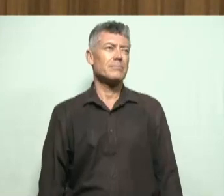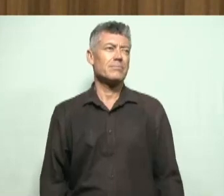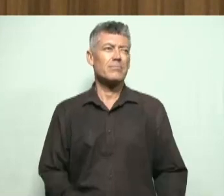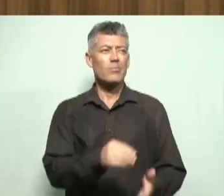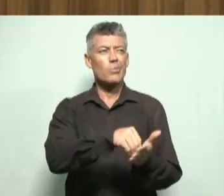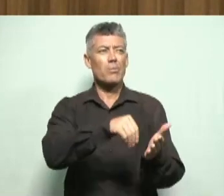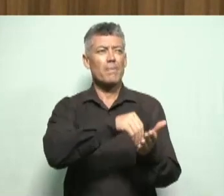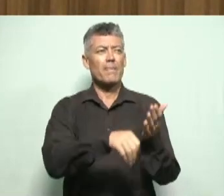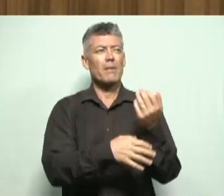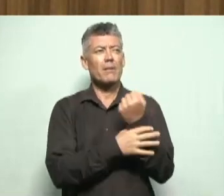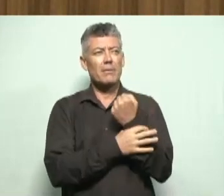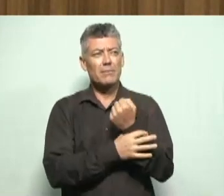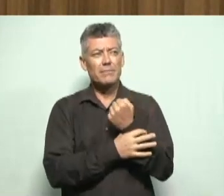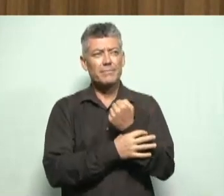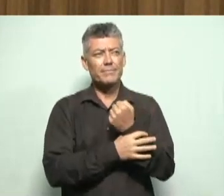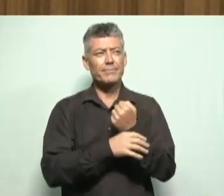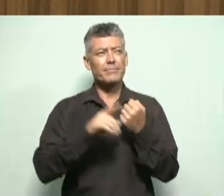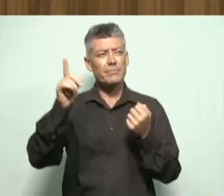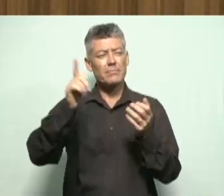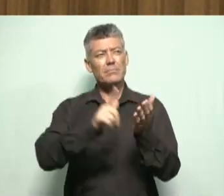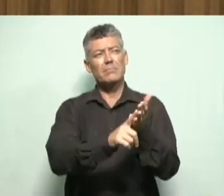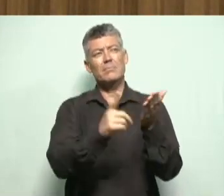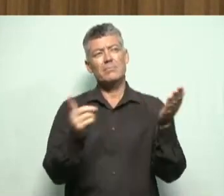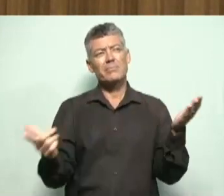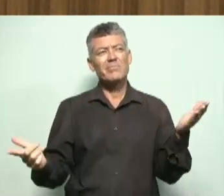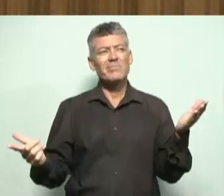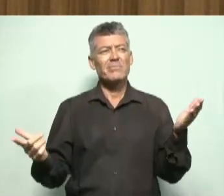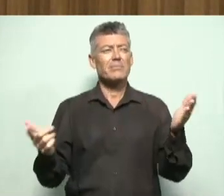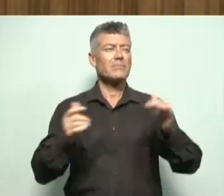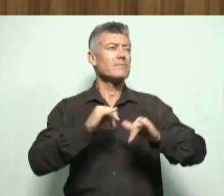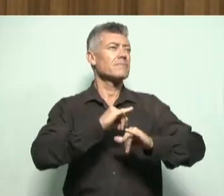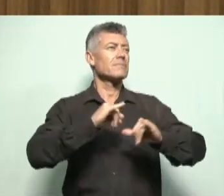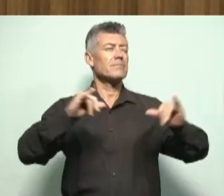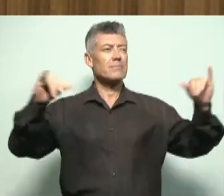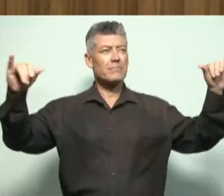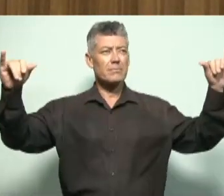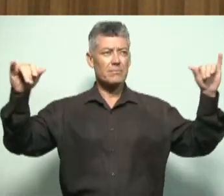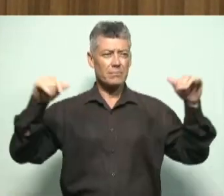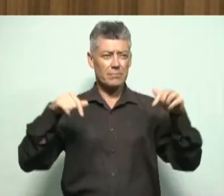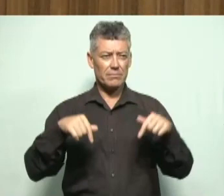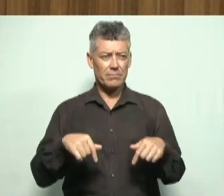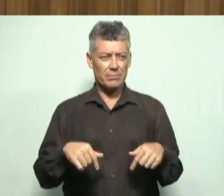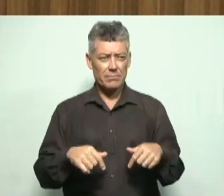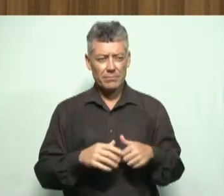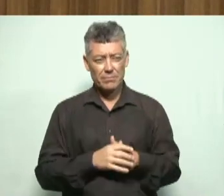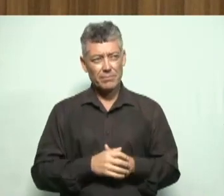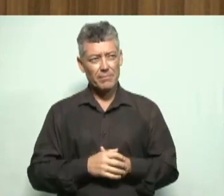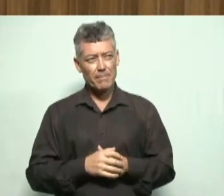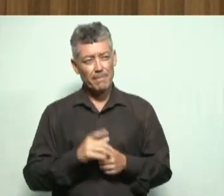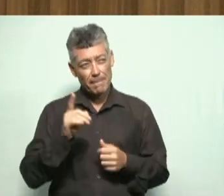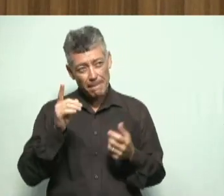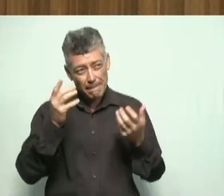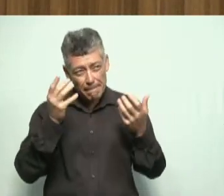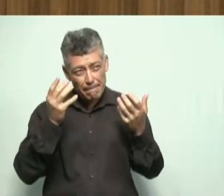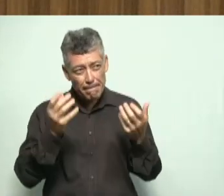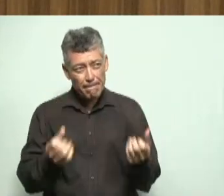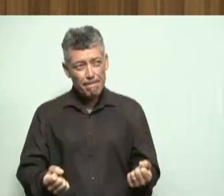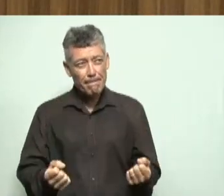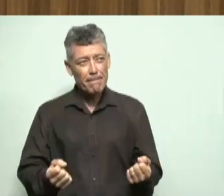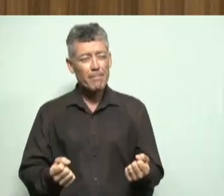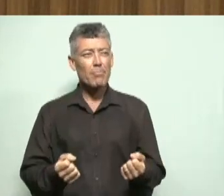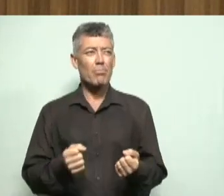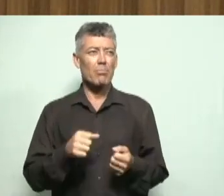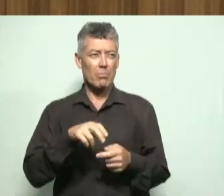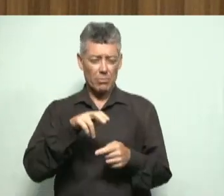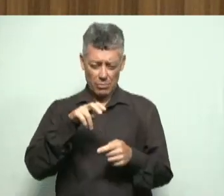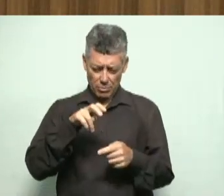secretário de segurança deu à imprensa, e está em todos os blogs estampados, que ele assumiu ter sentado com